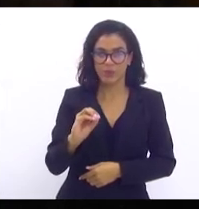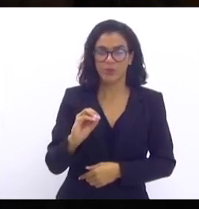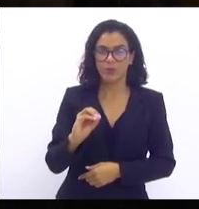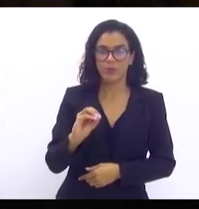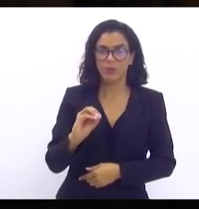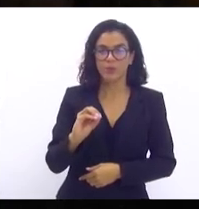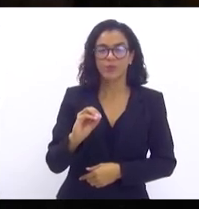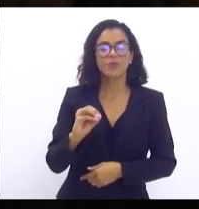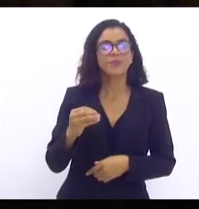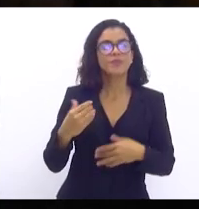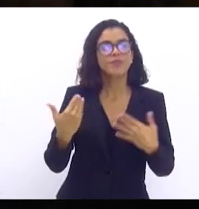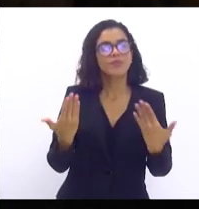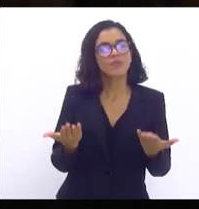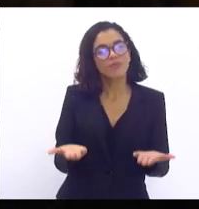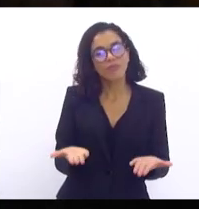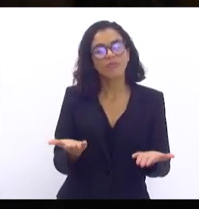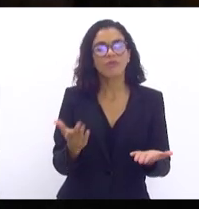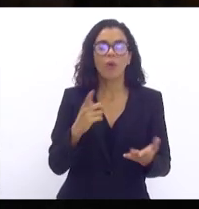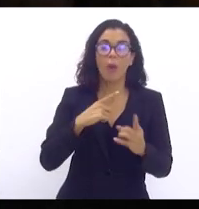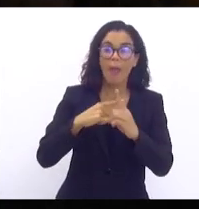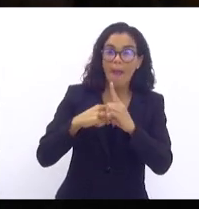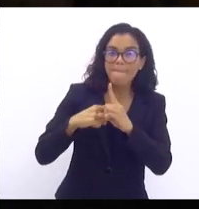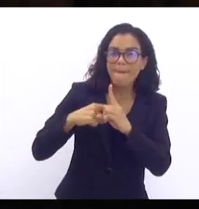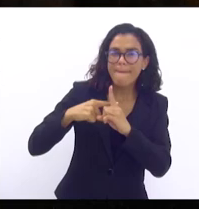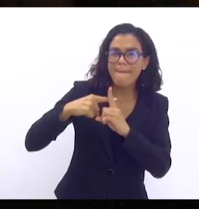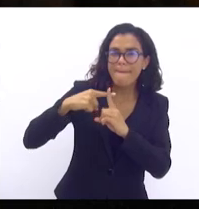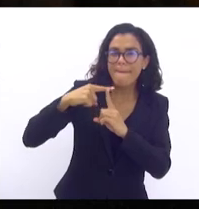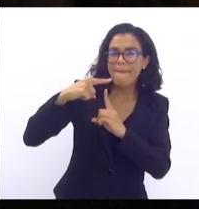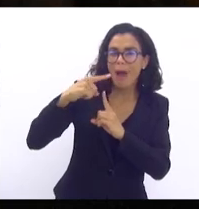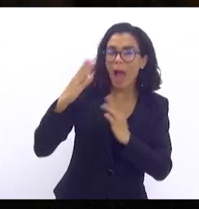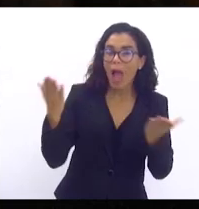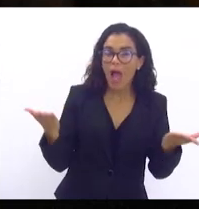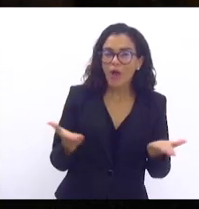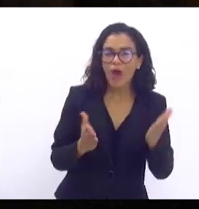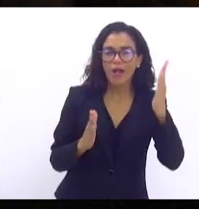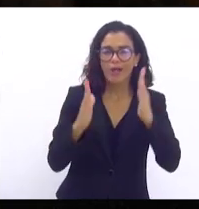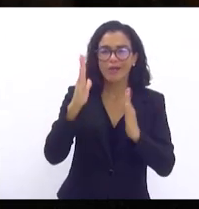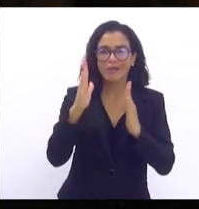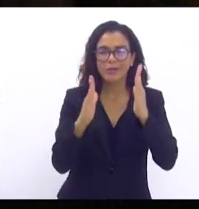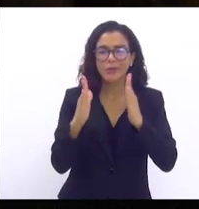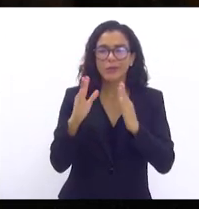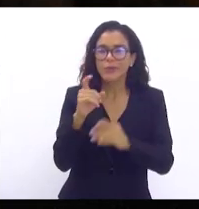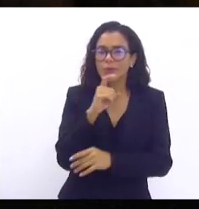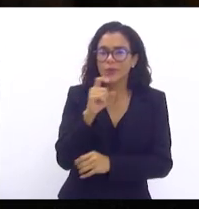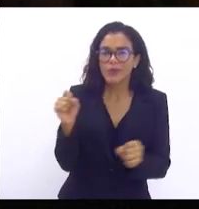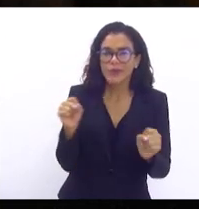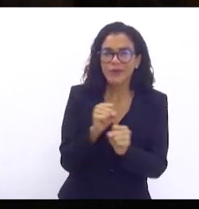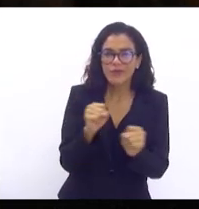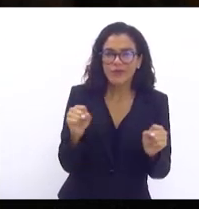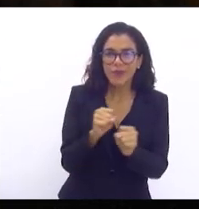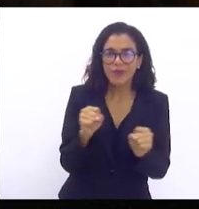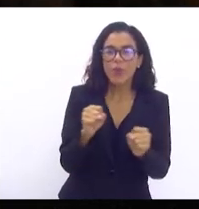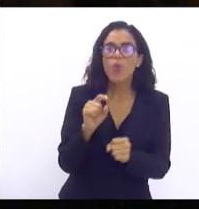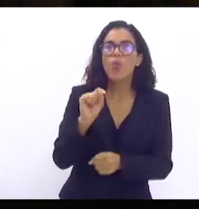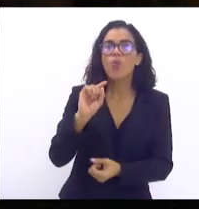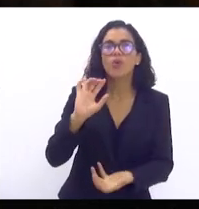Se estamos com essas temperaturas no inverno, o que poderá acontecer no